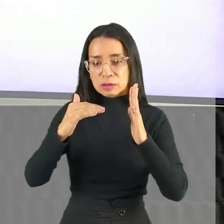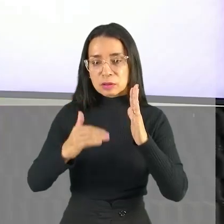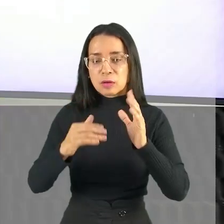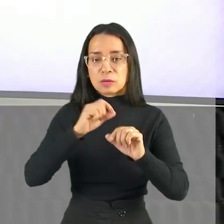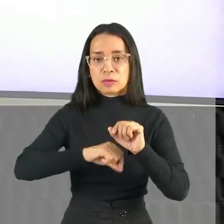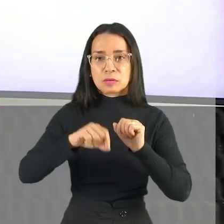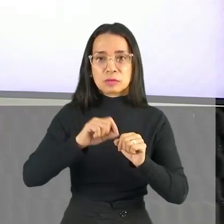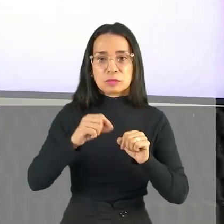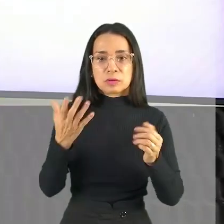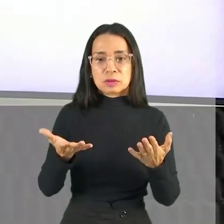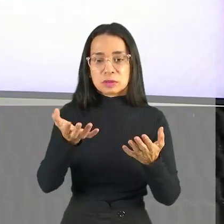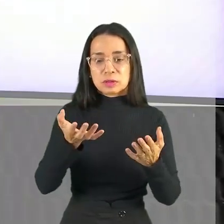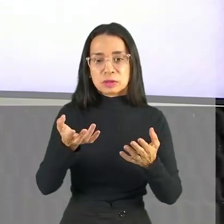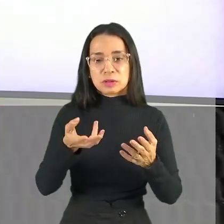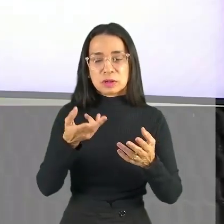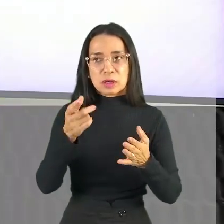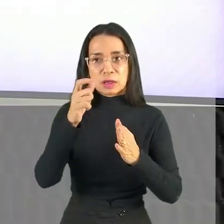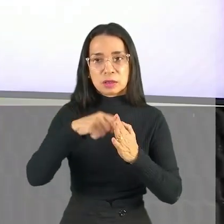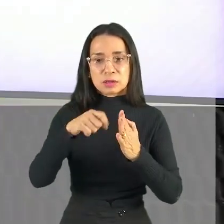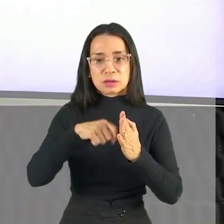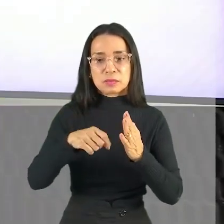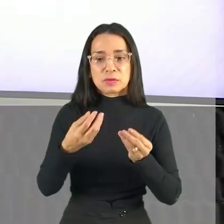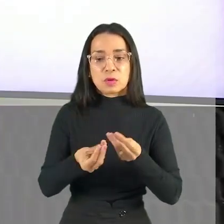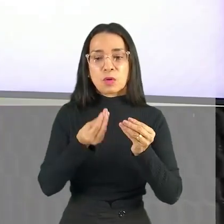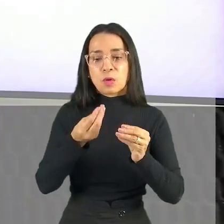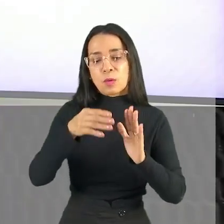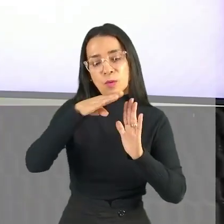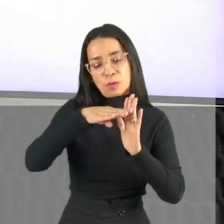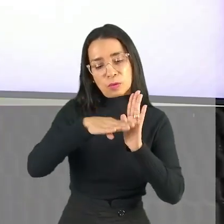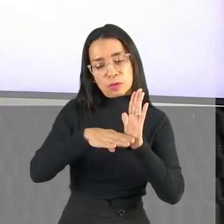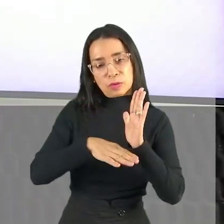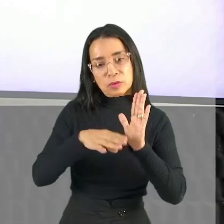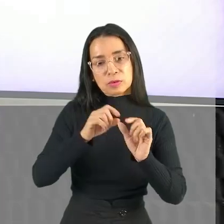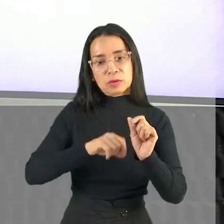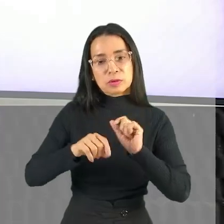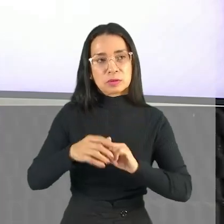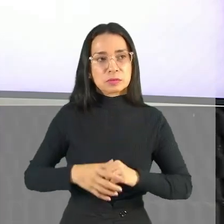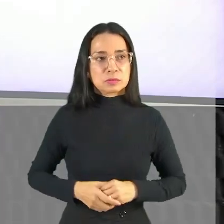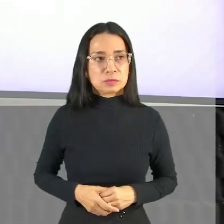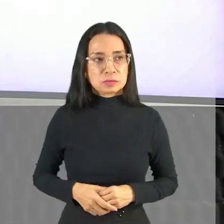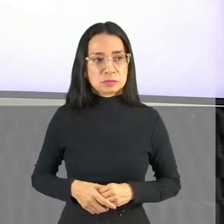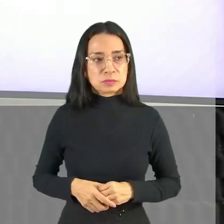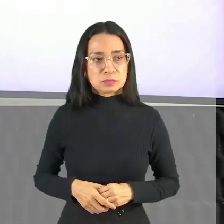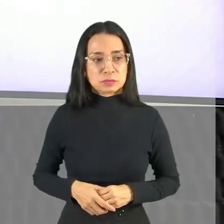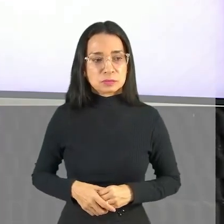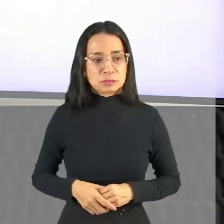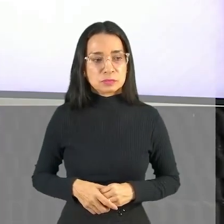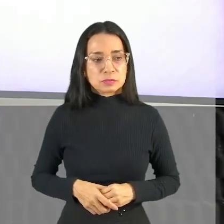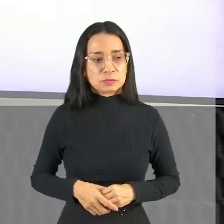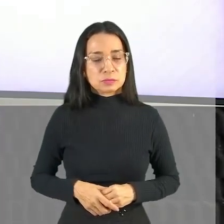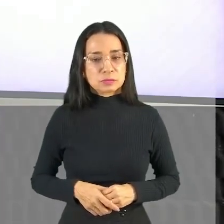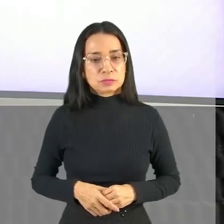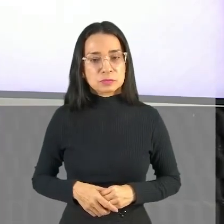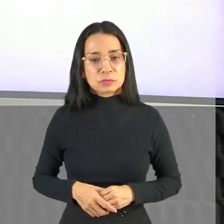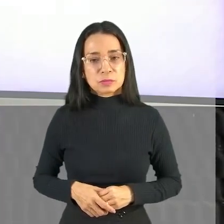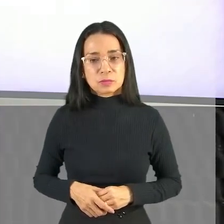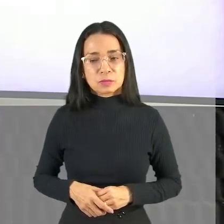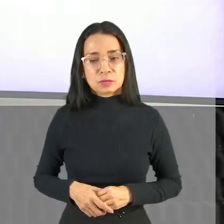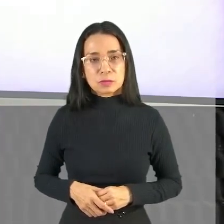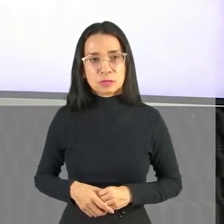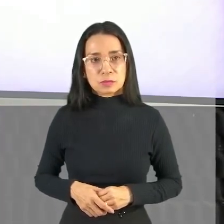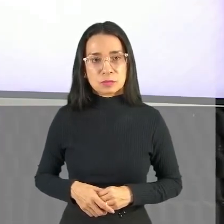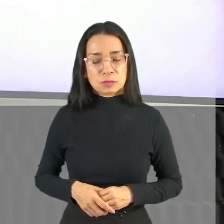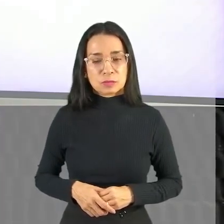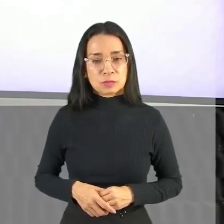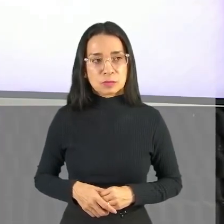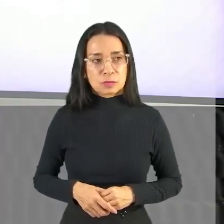você pretende dizer, como se fosse um roteirinho, uma programação, digamos assim, daquilo que você vai falar e